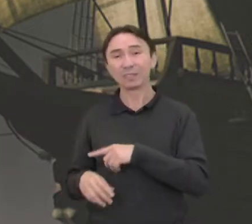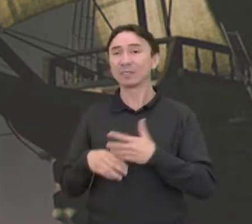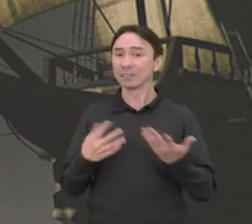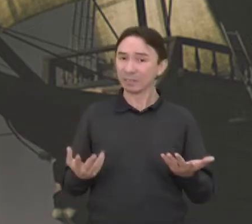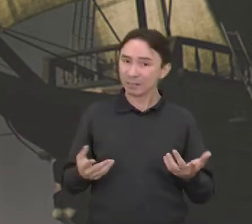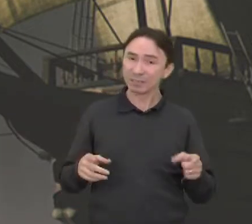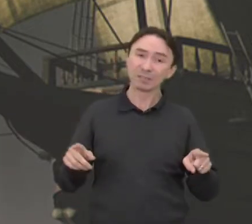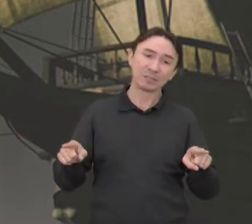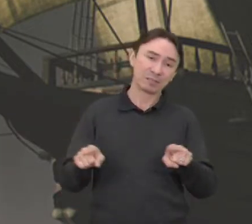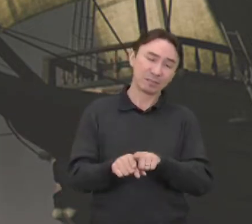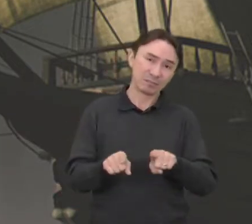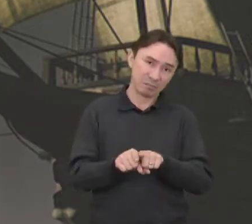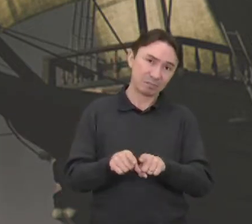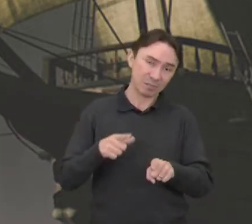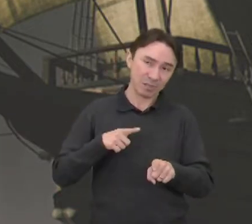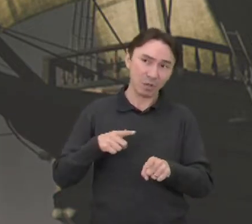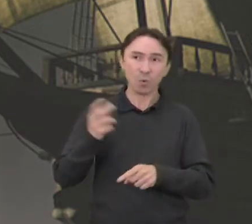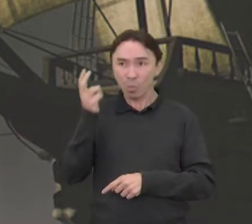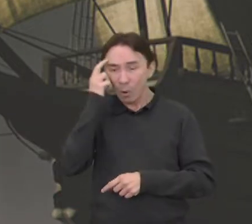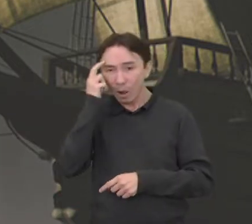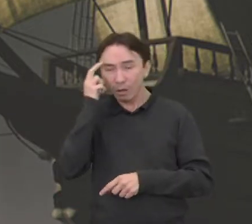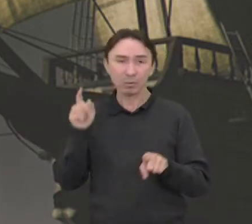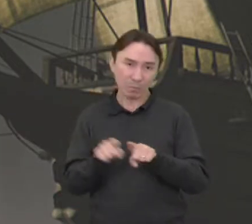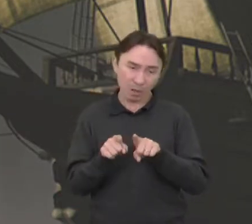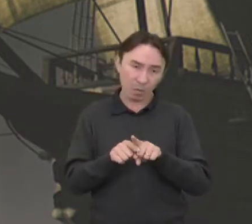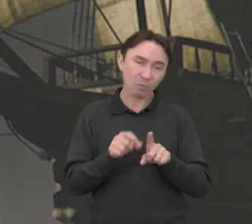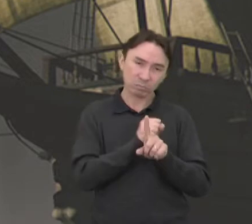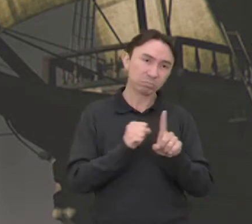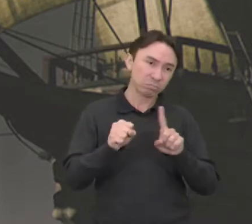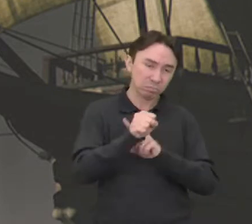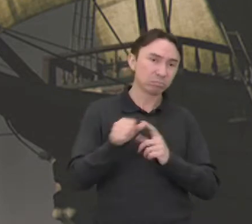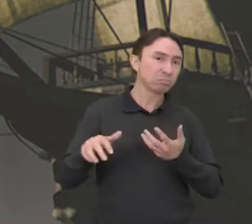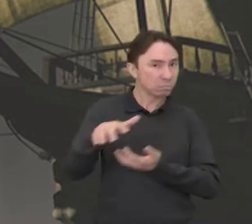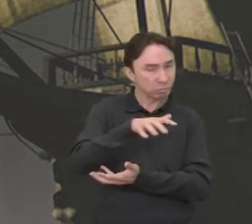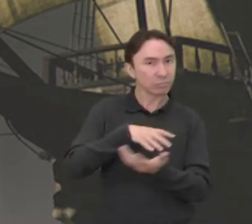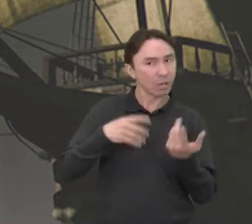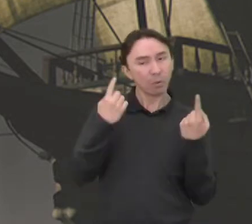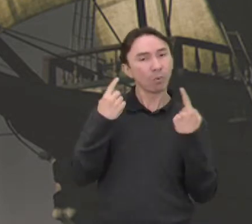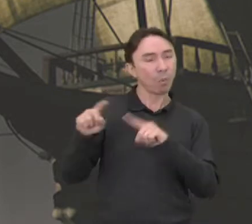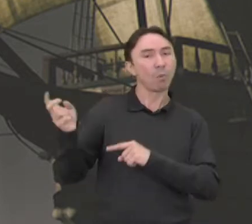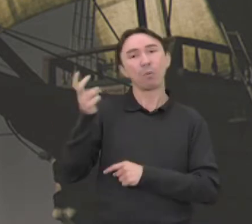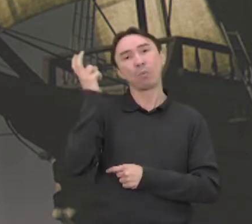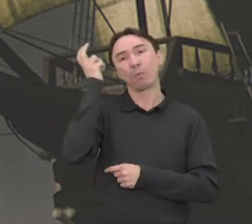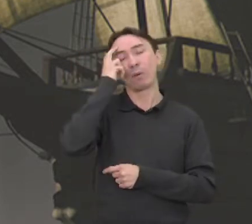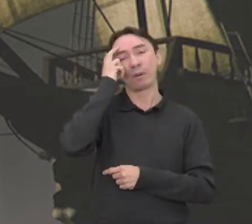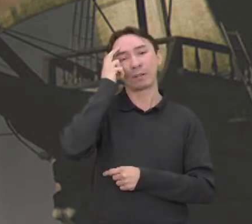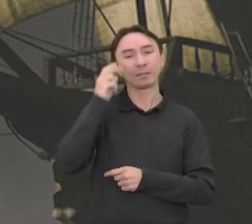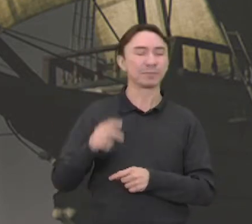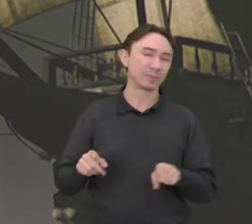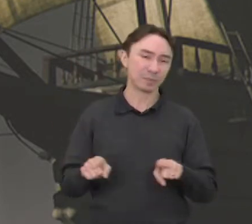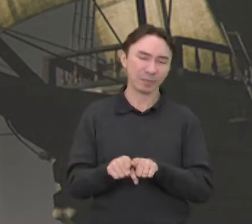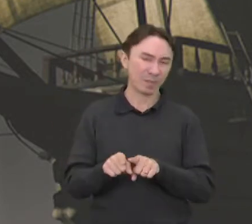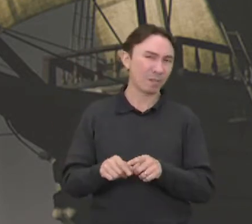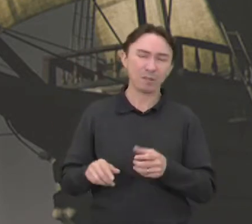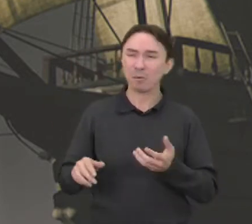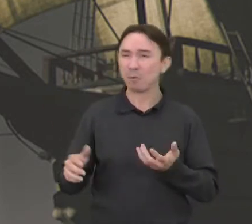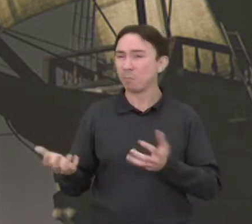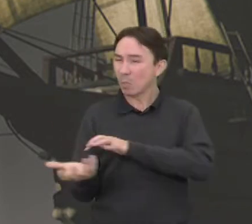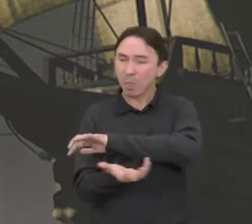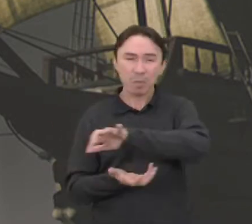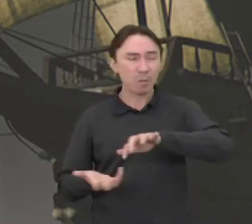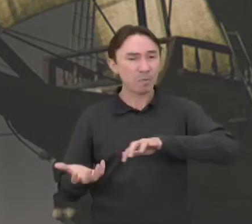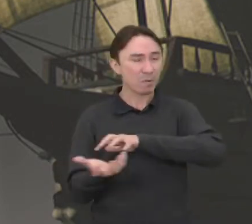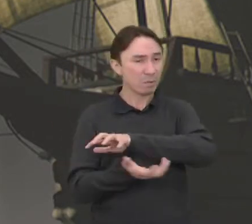também foi uma revolução social, né? Algumas revoluções econômicas, né, ou culturais, como é o caso da